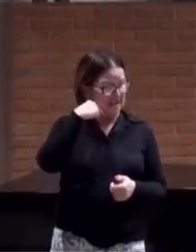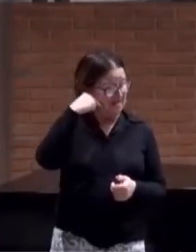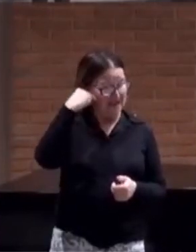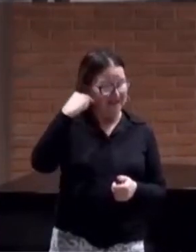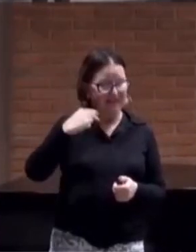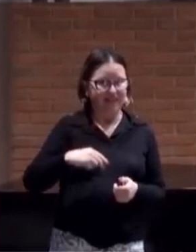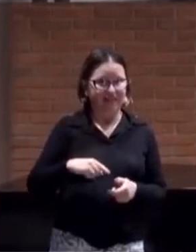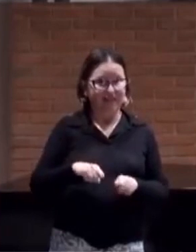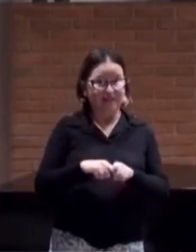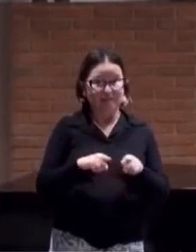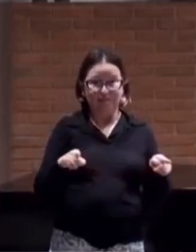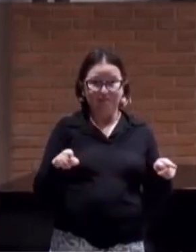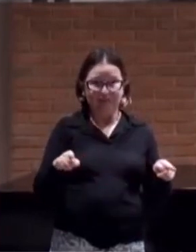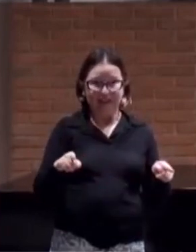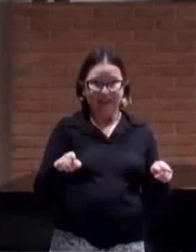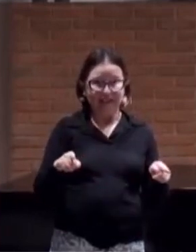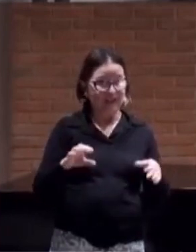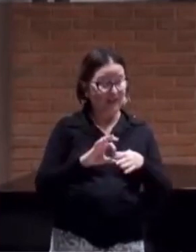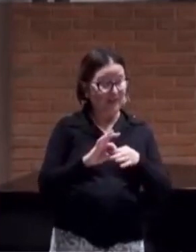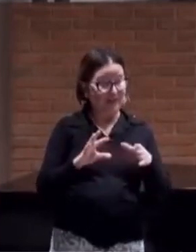Mas eu não vou deixar vocês sozinhos, não.